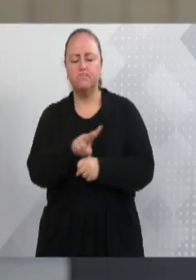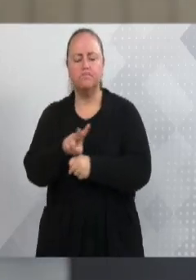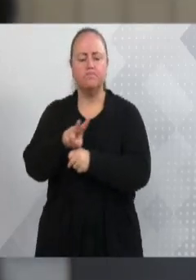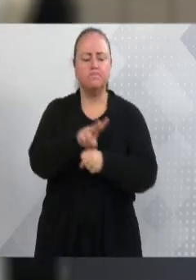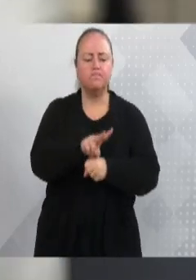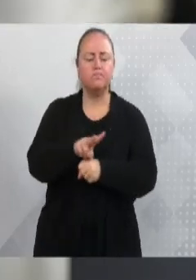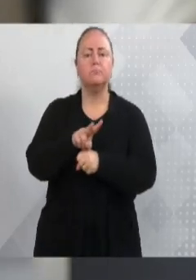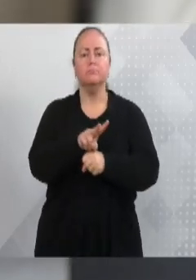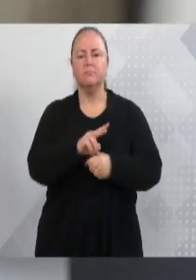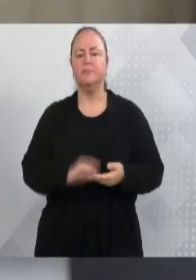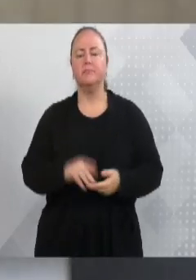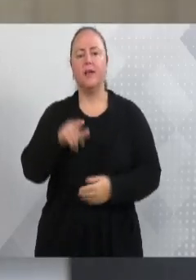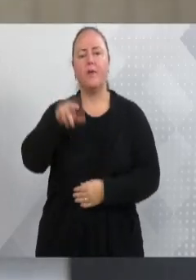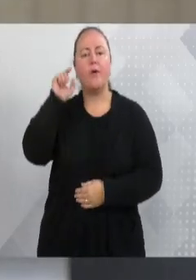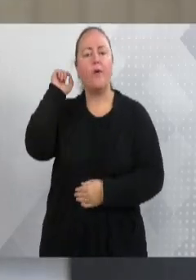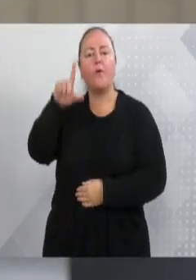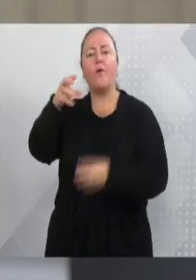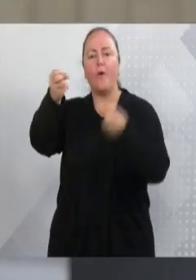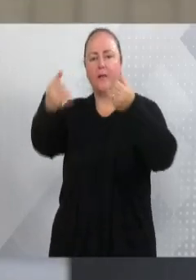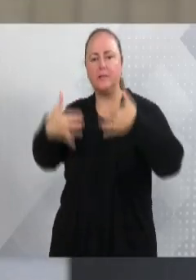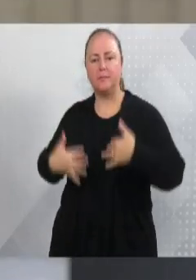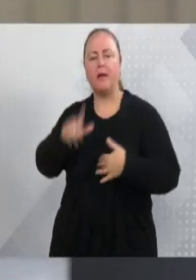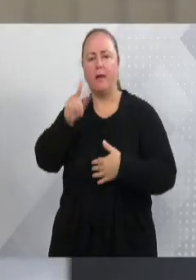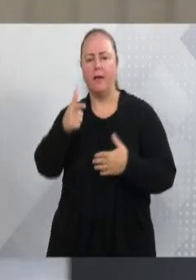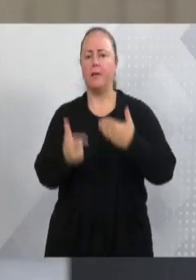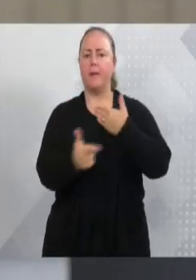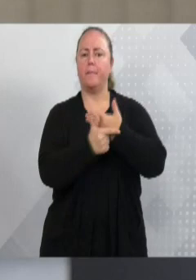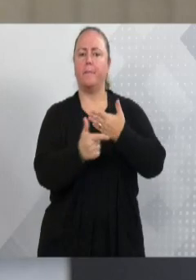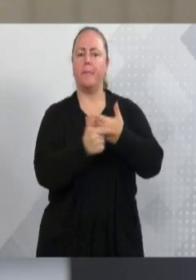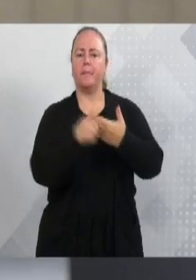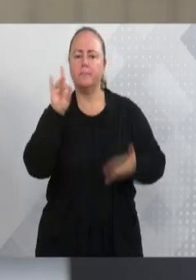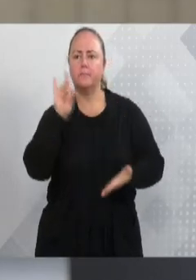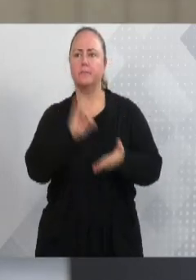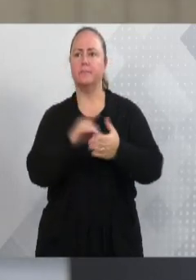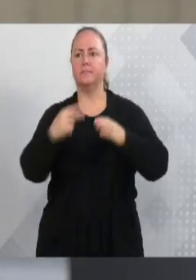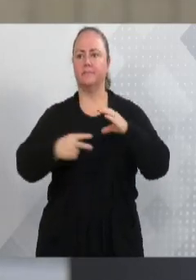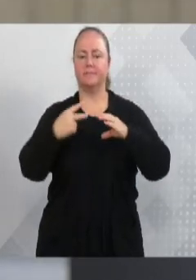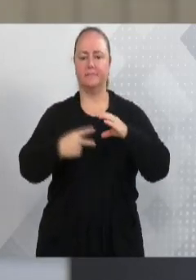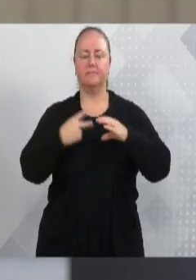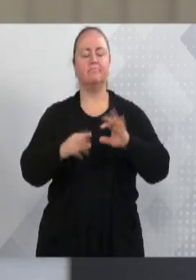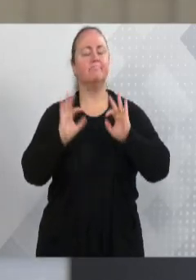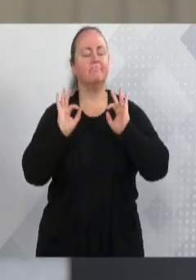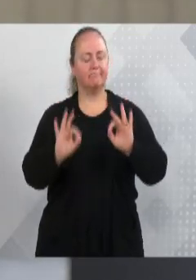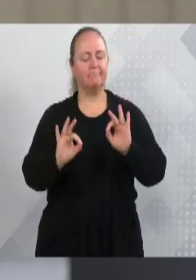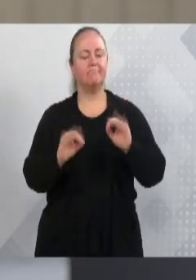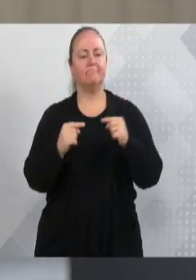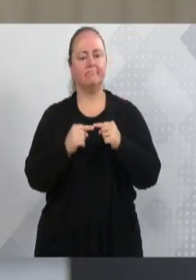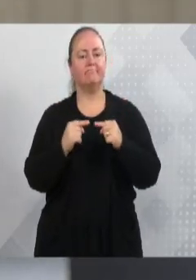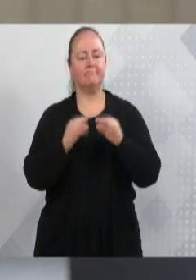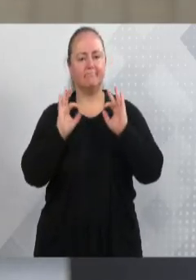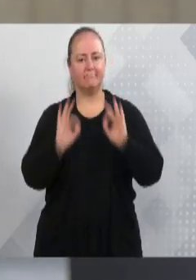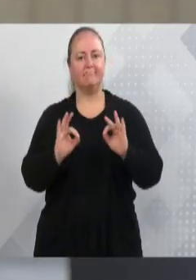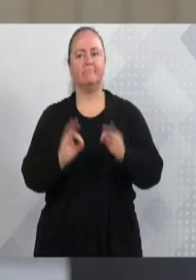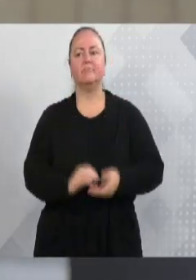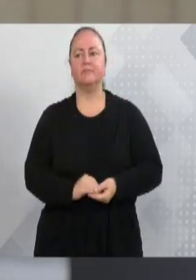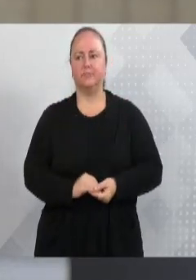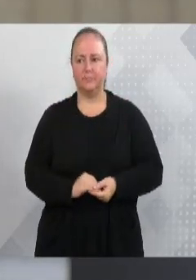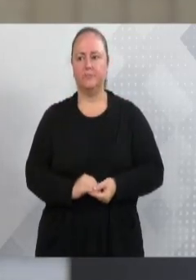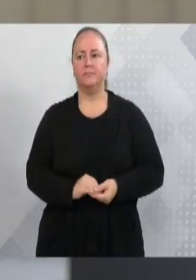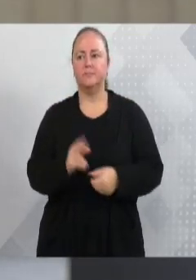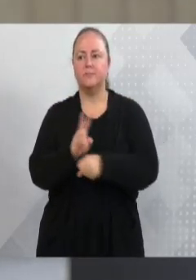Como diz o vereador Maurício gol é o papel deste parlamento é o papel dos vereadores